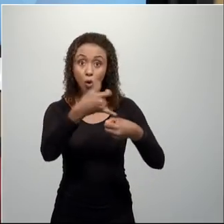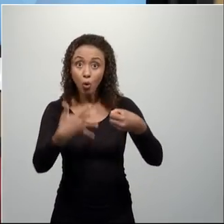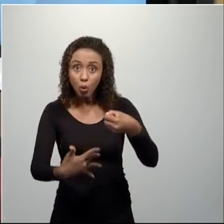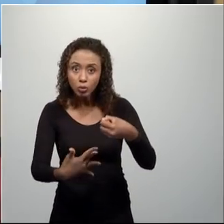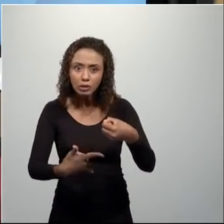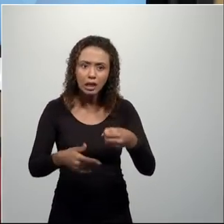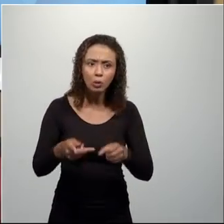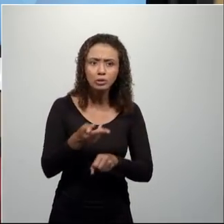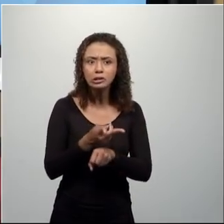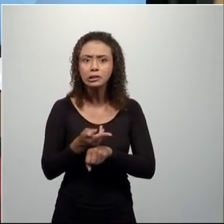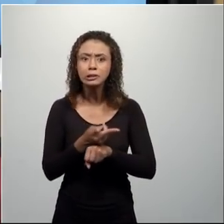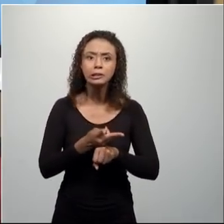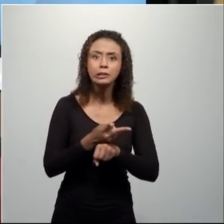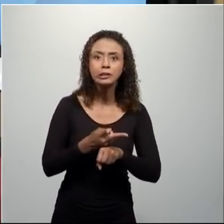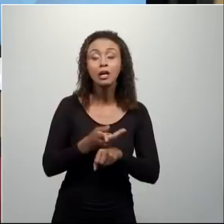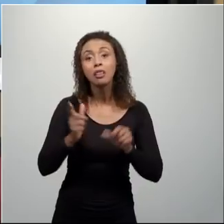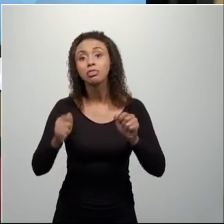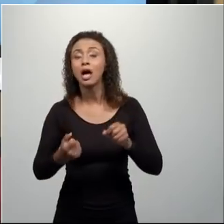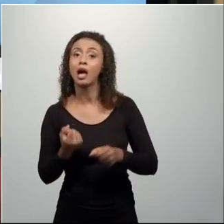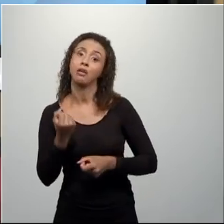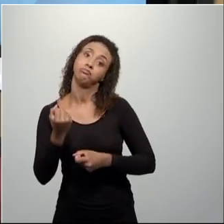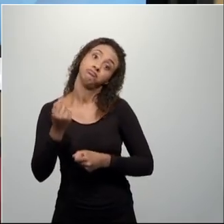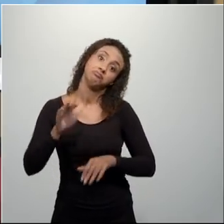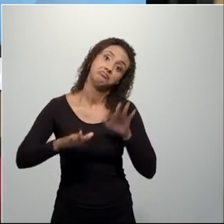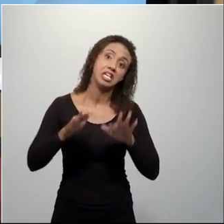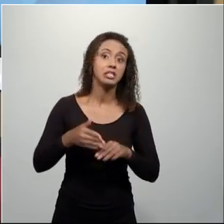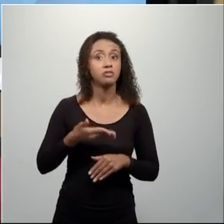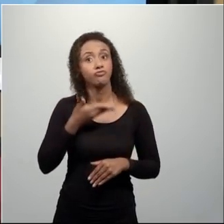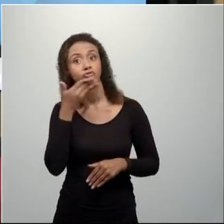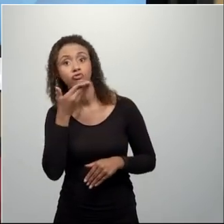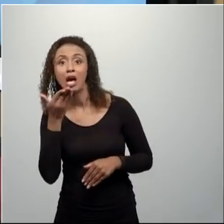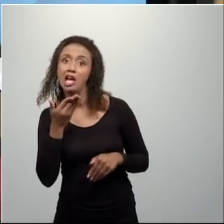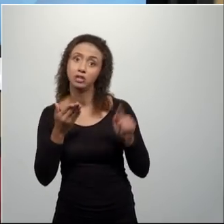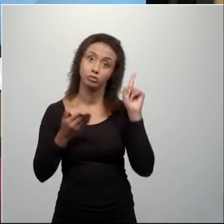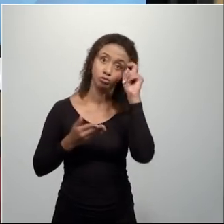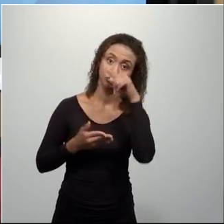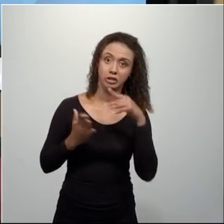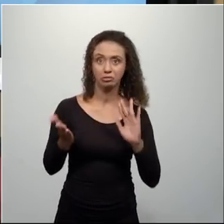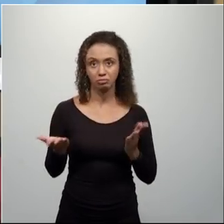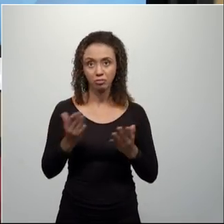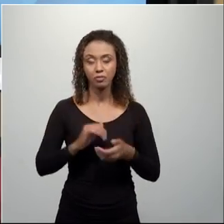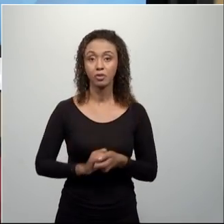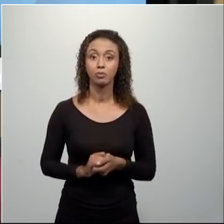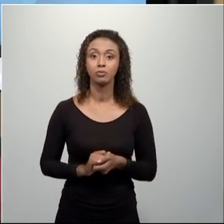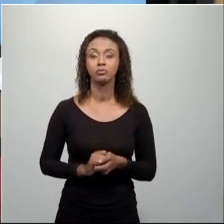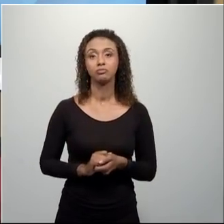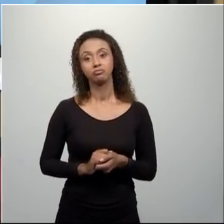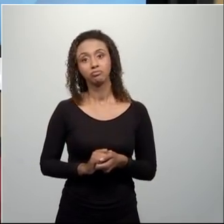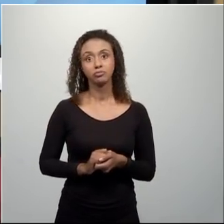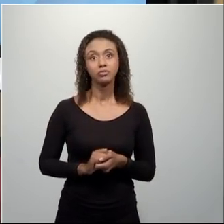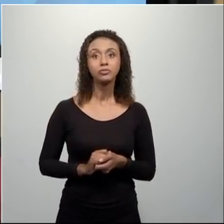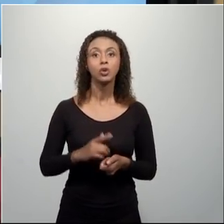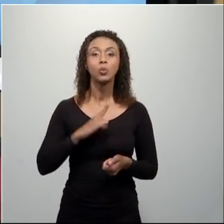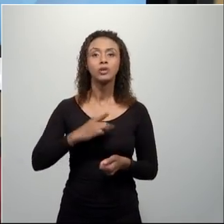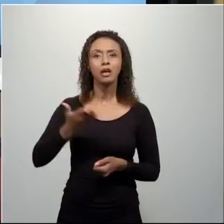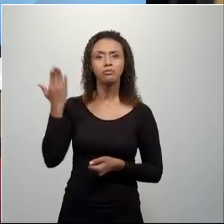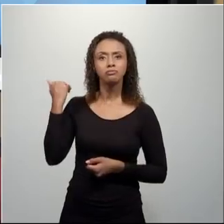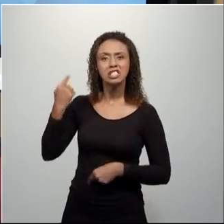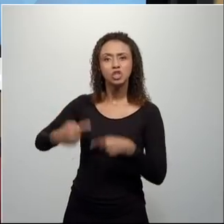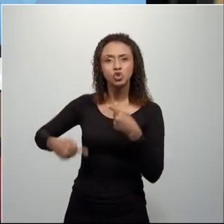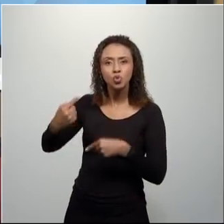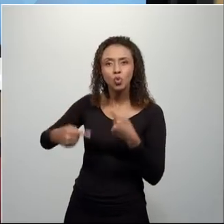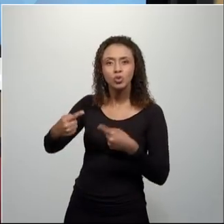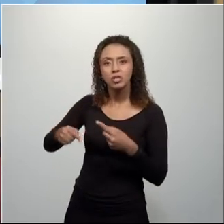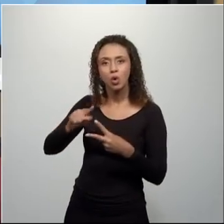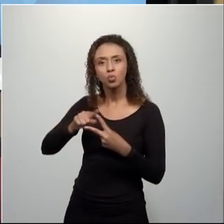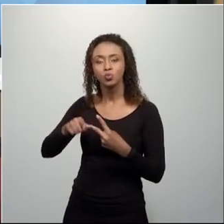com você te organizado pode ser mais fácil ou mais difícil então os dois mecanismos que foram discutidos não são os